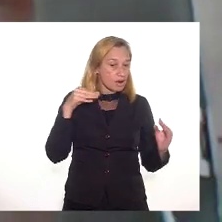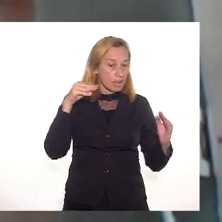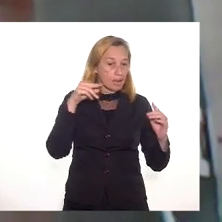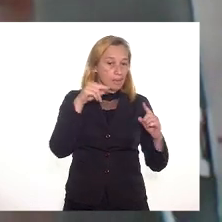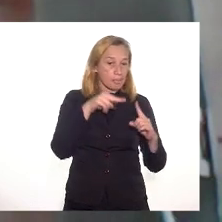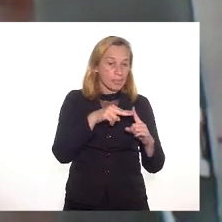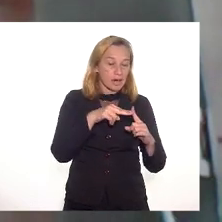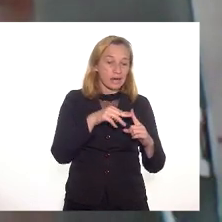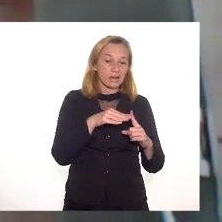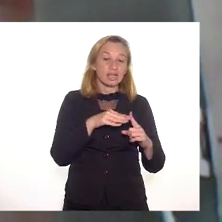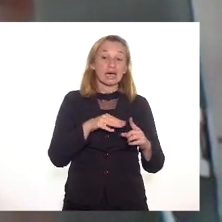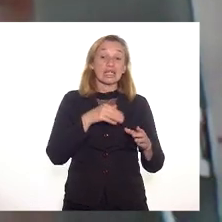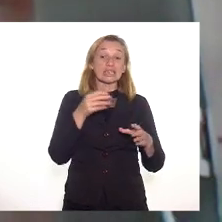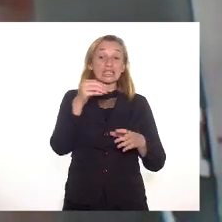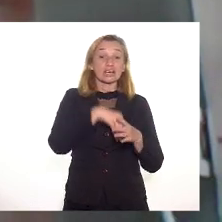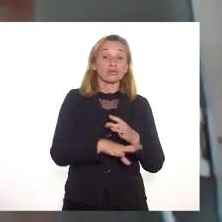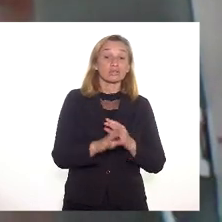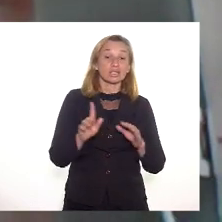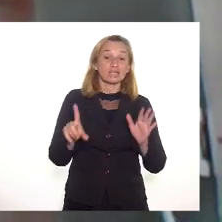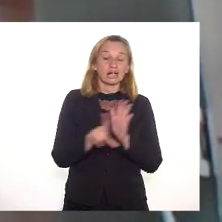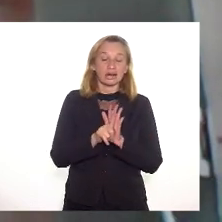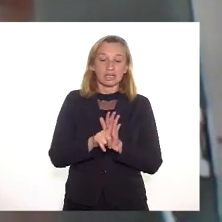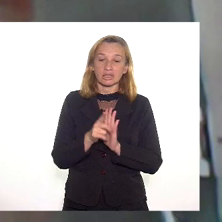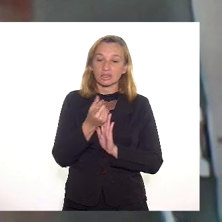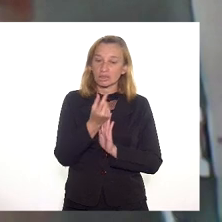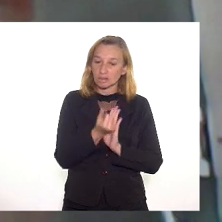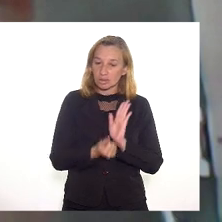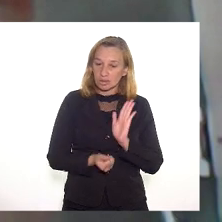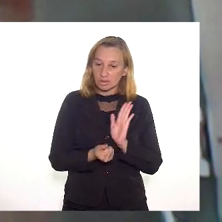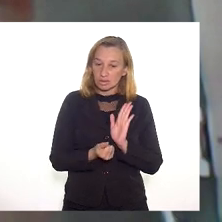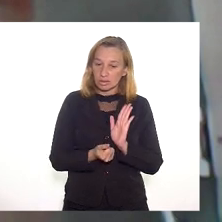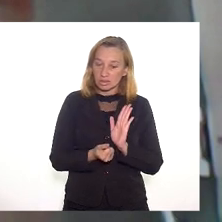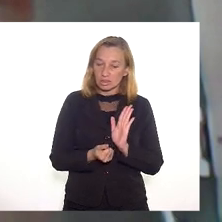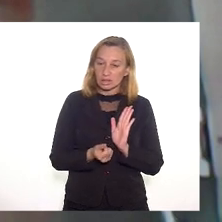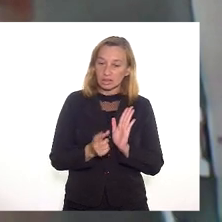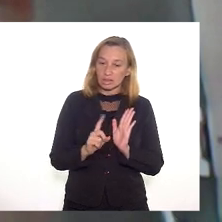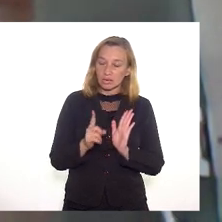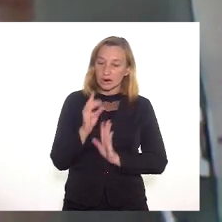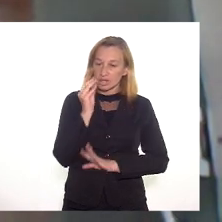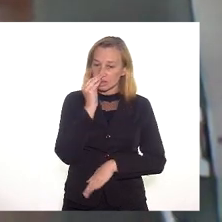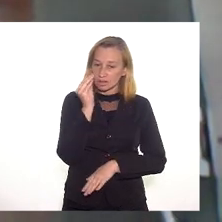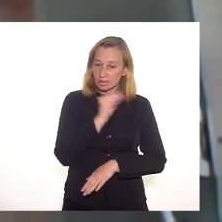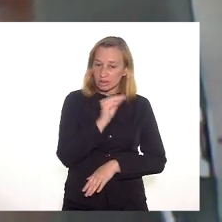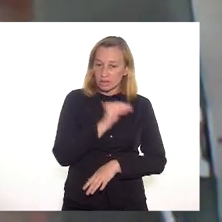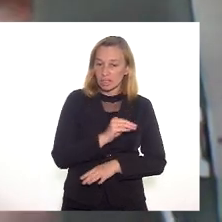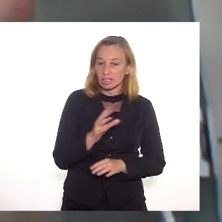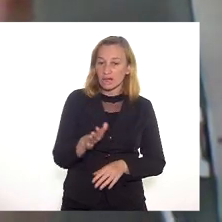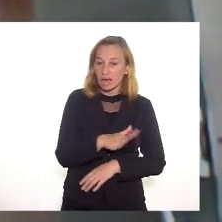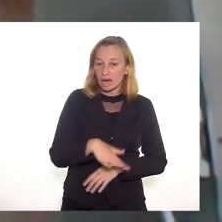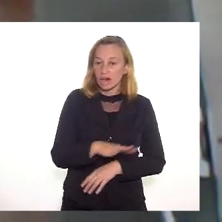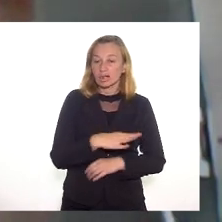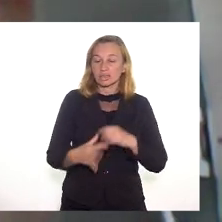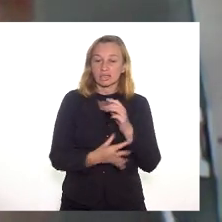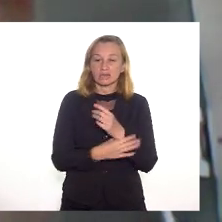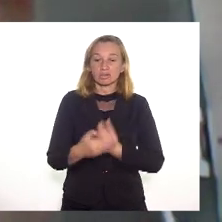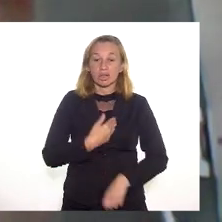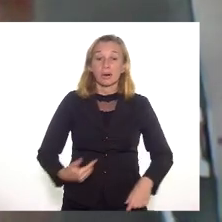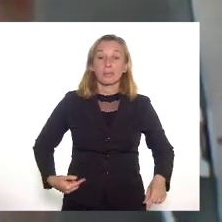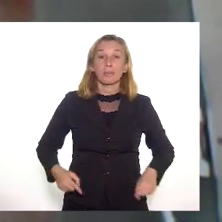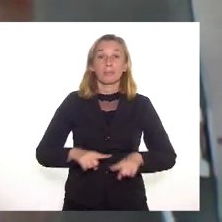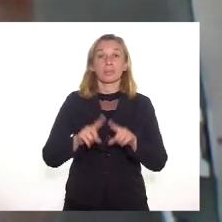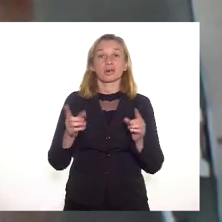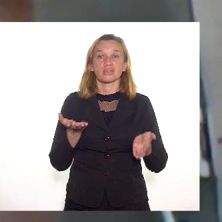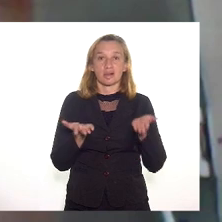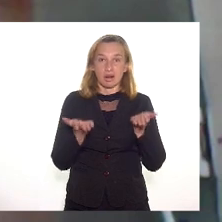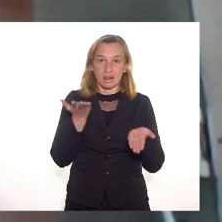dentro dessa lei orçamentária que eu acho que não é desprestigiar a área da segurança, mas equilibrar um pouco mais